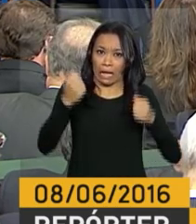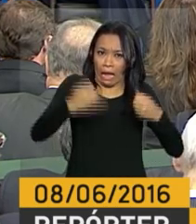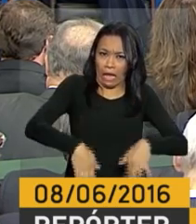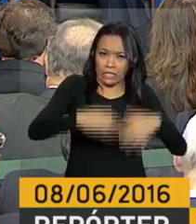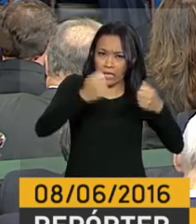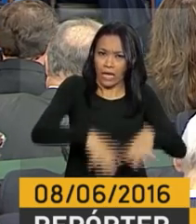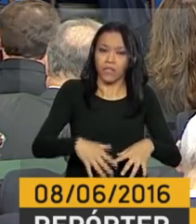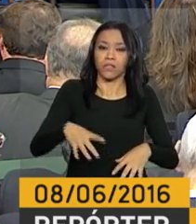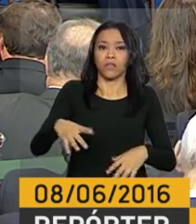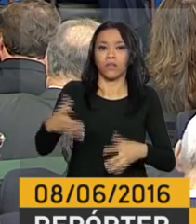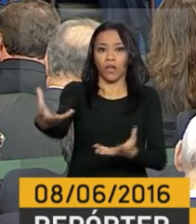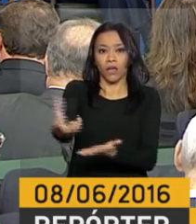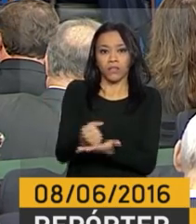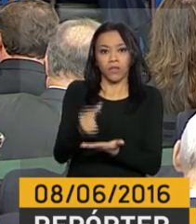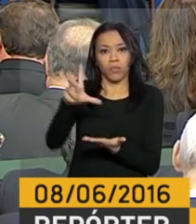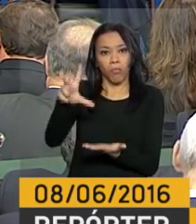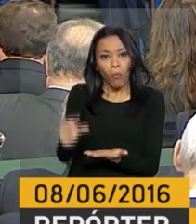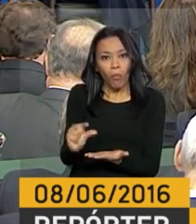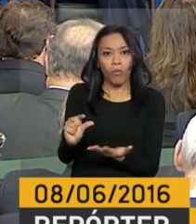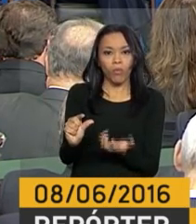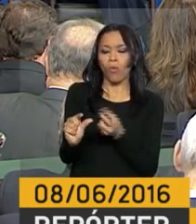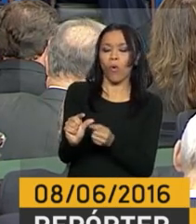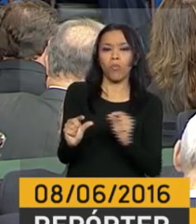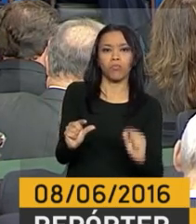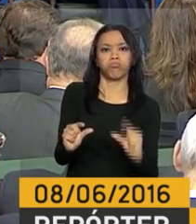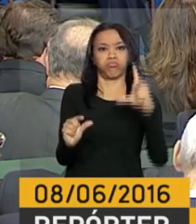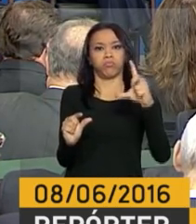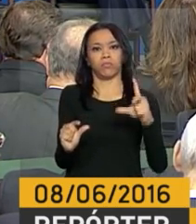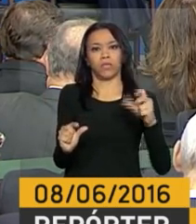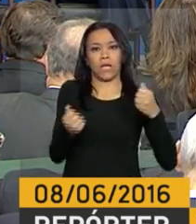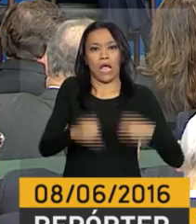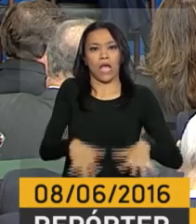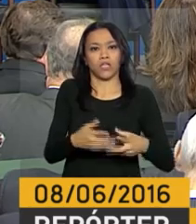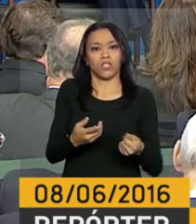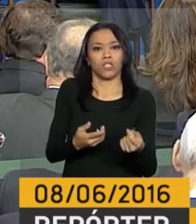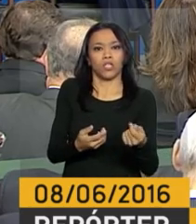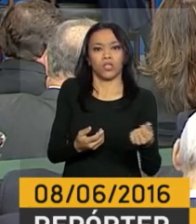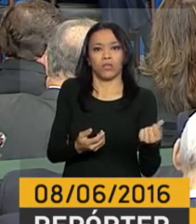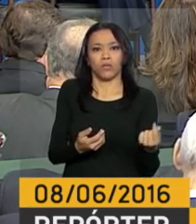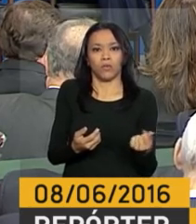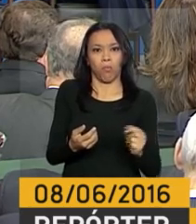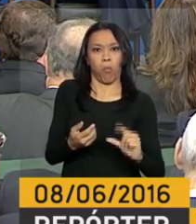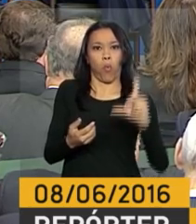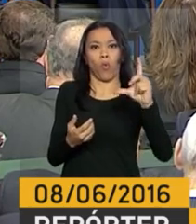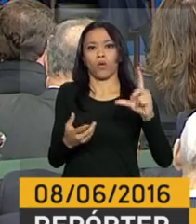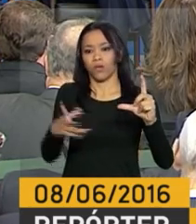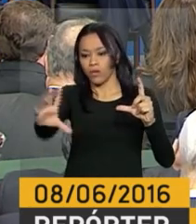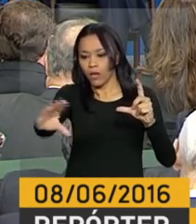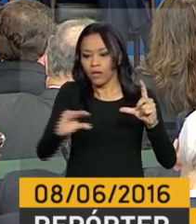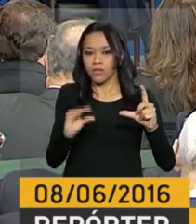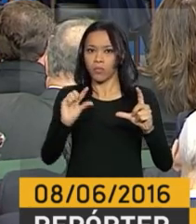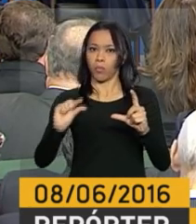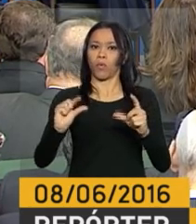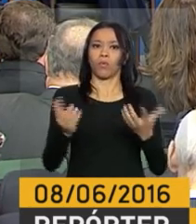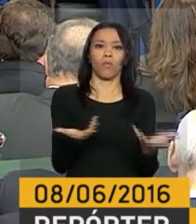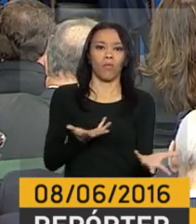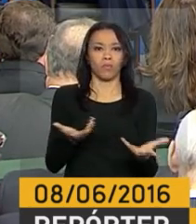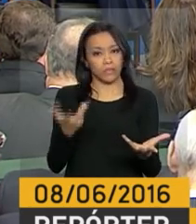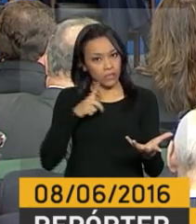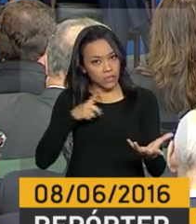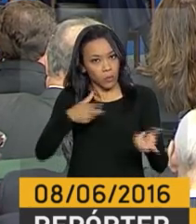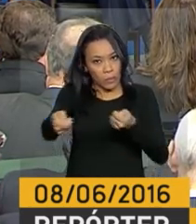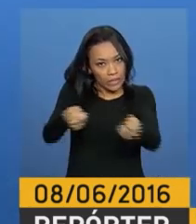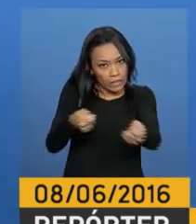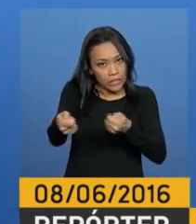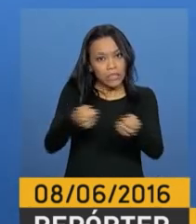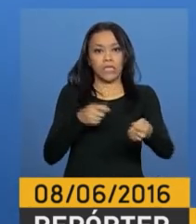dívidas com novas dívidas ter responsabilidade fiscal manter o equilíbrio